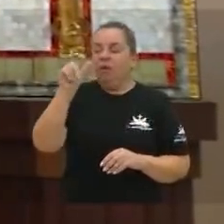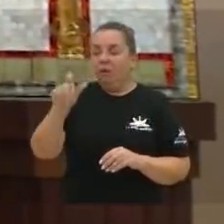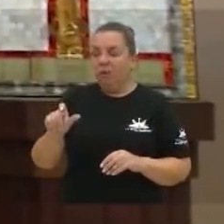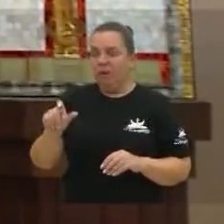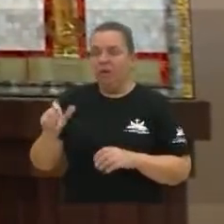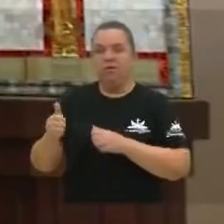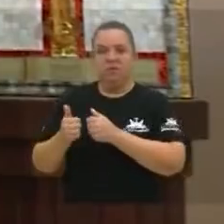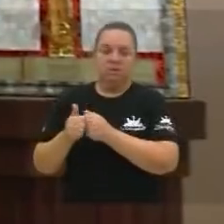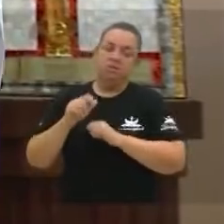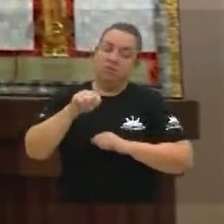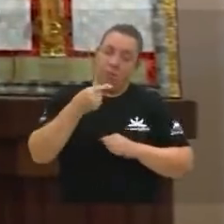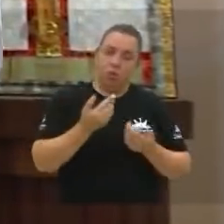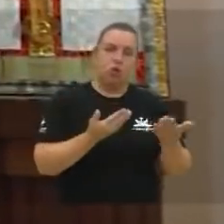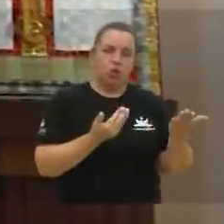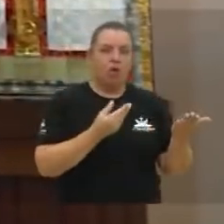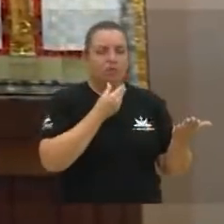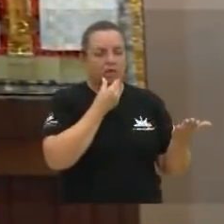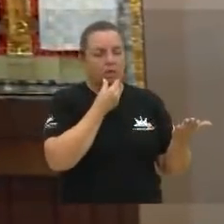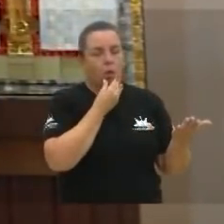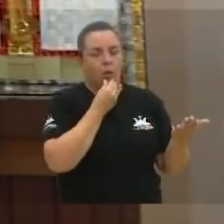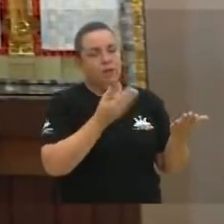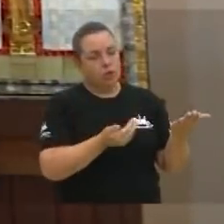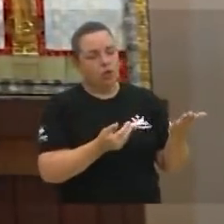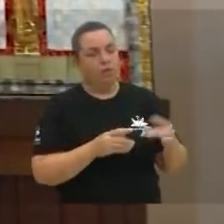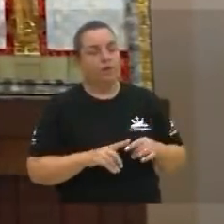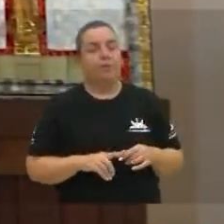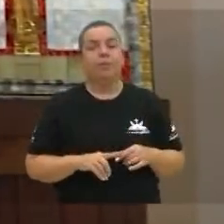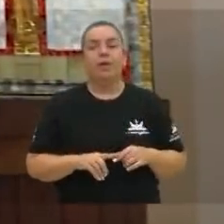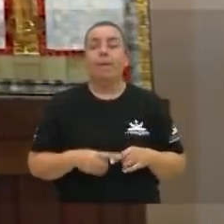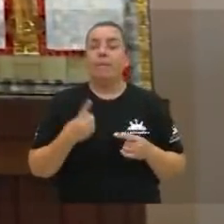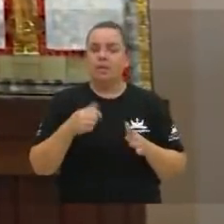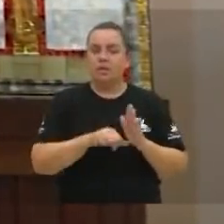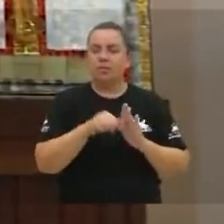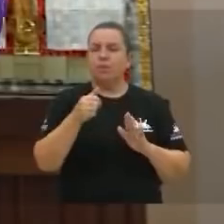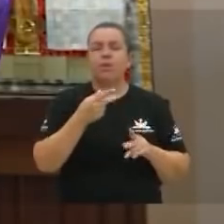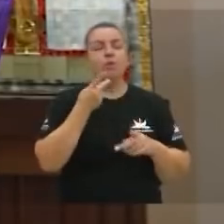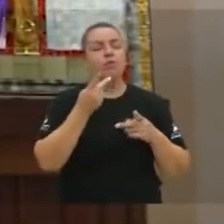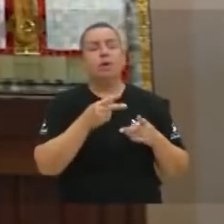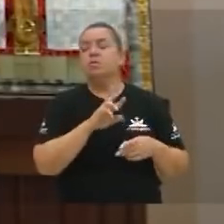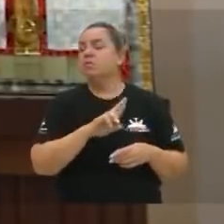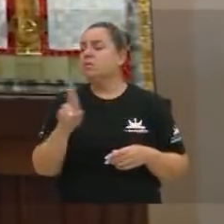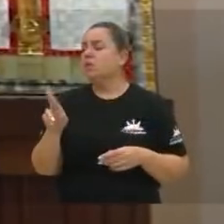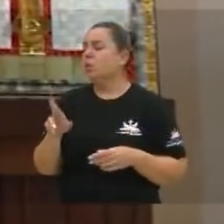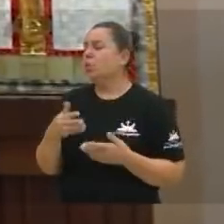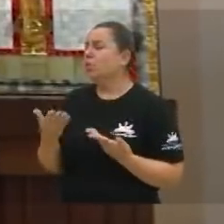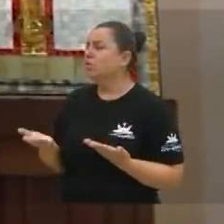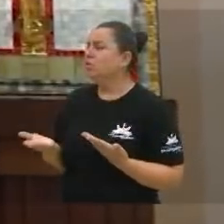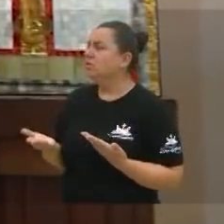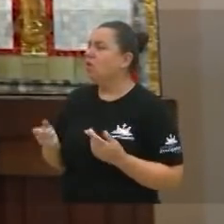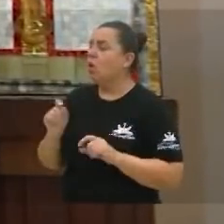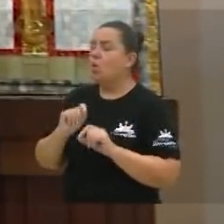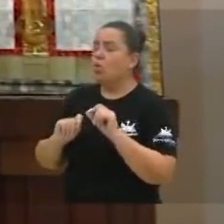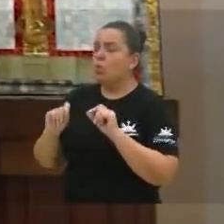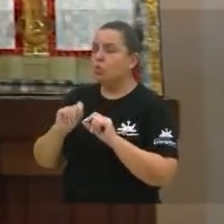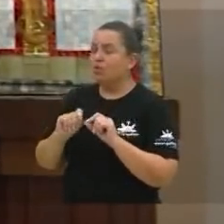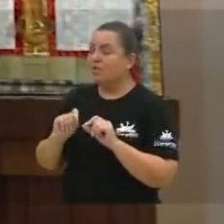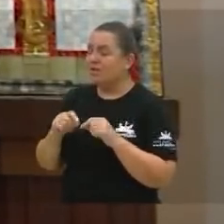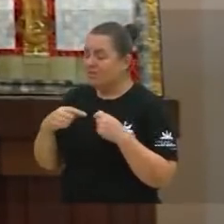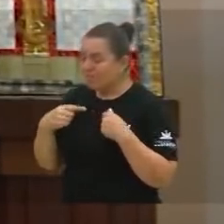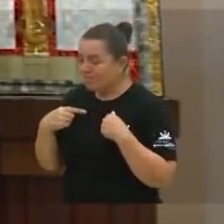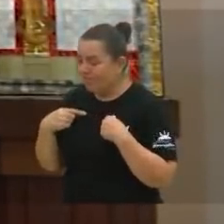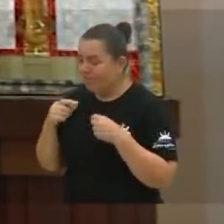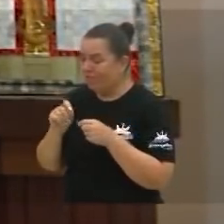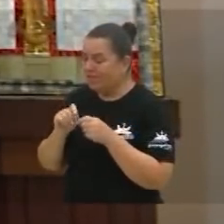aproxima depois vai dizer que era um jovem o primeiro diz assim mestre o que devo